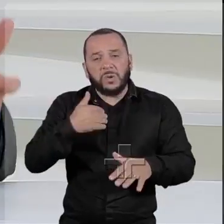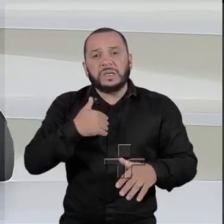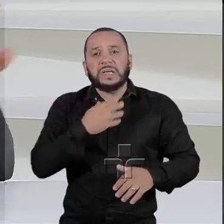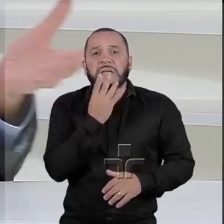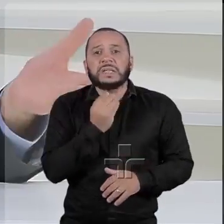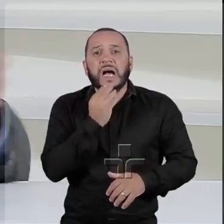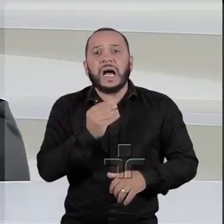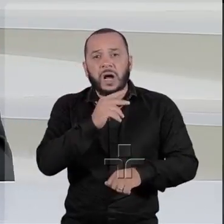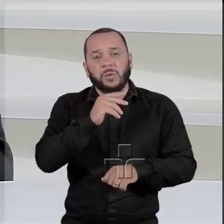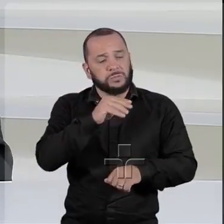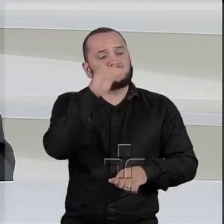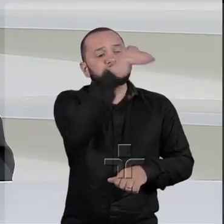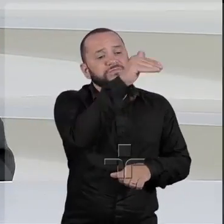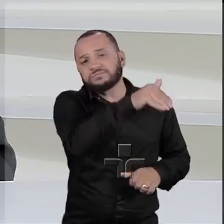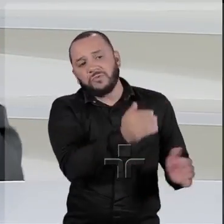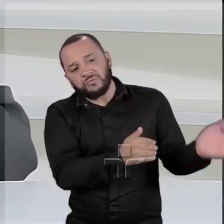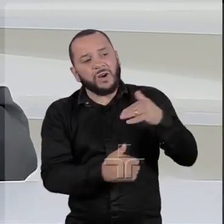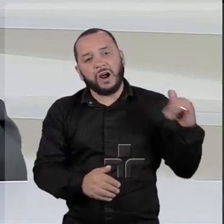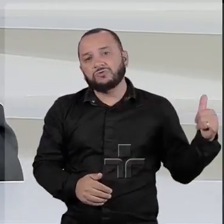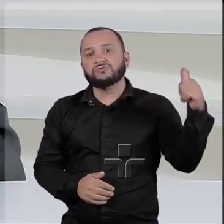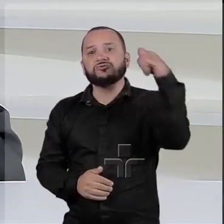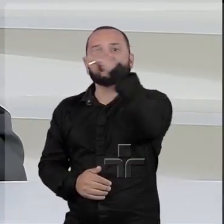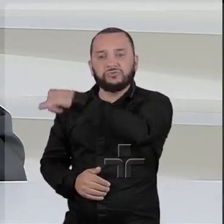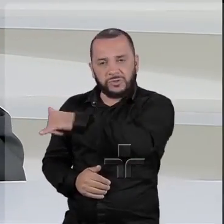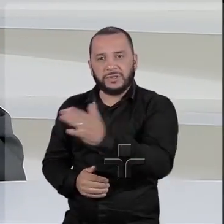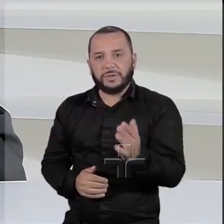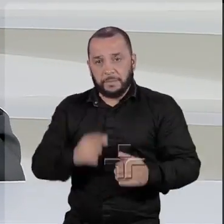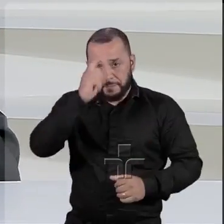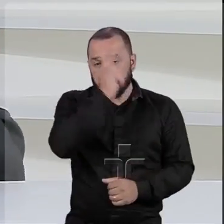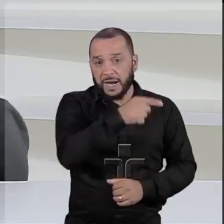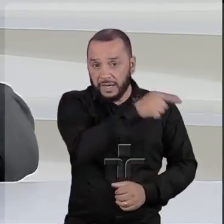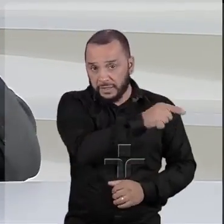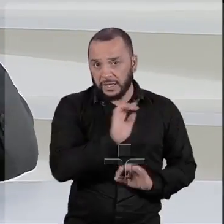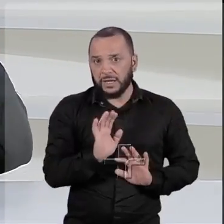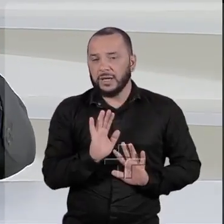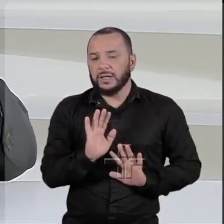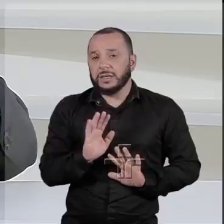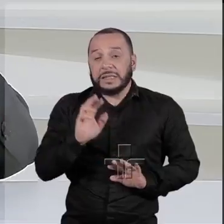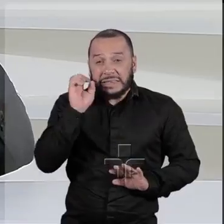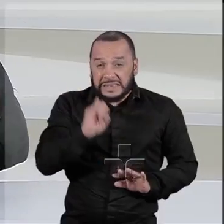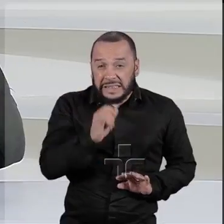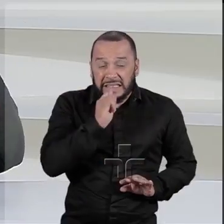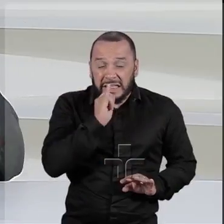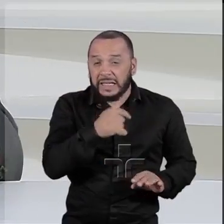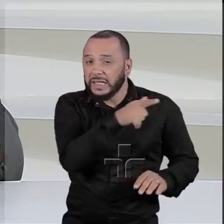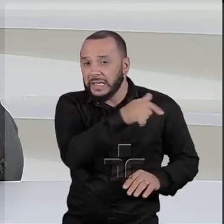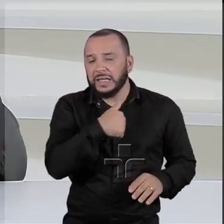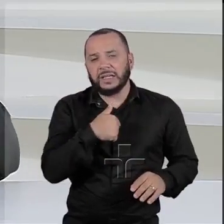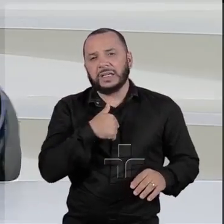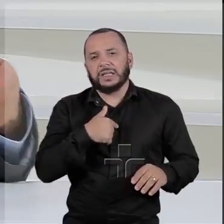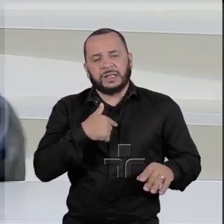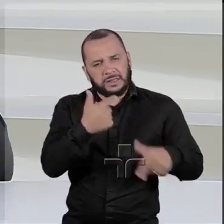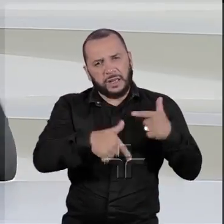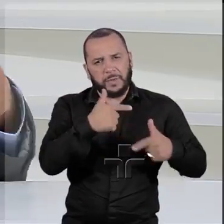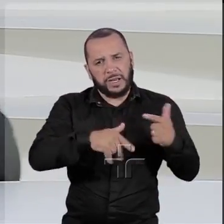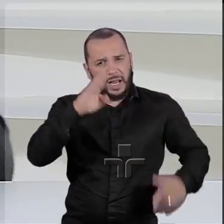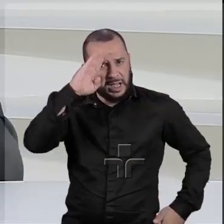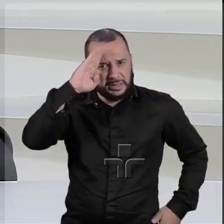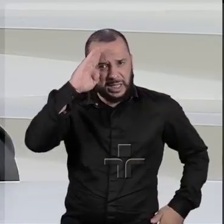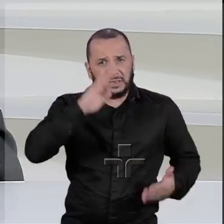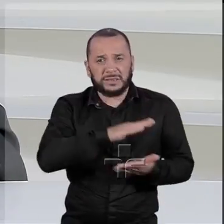para ajudar no país onde houve a catástrofe. E que ele, quando não está a serviço desse tipo